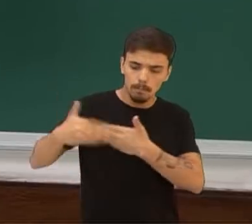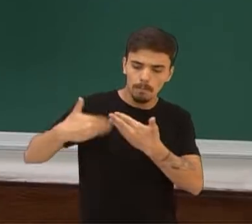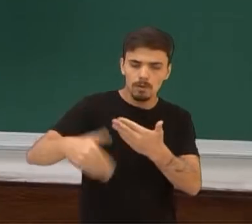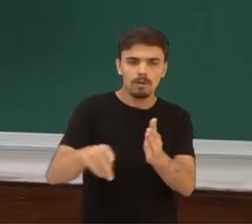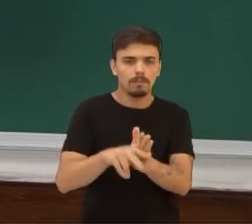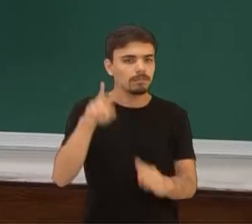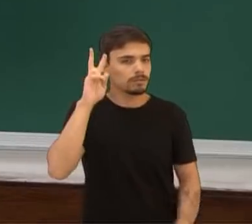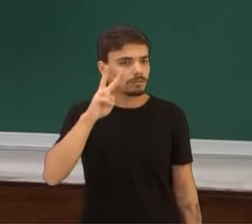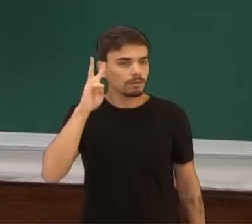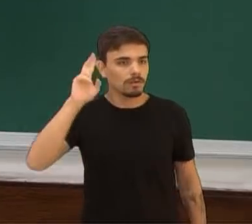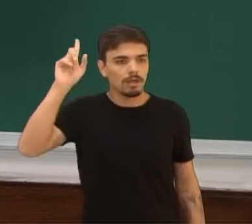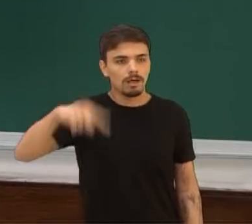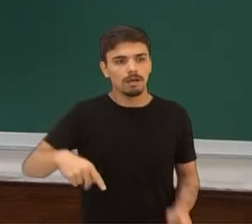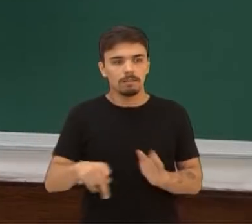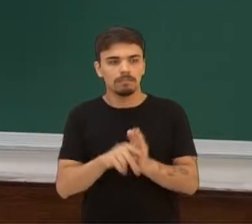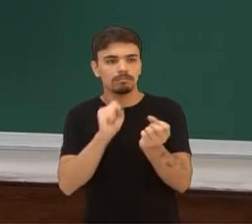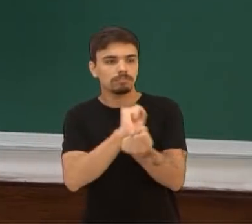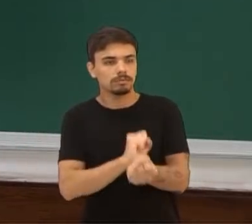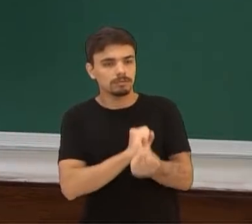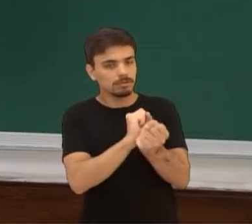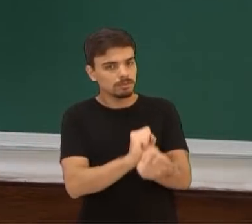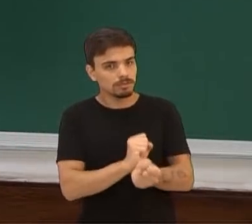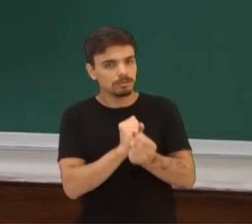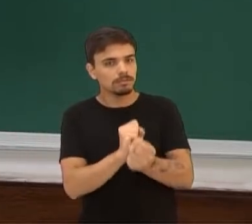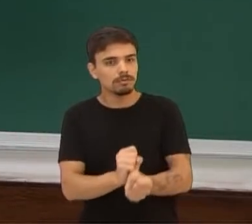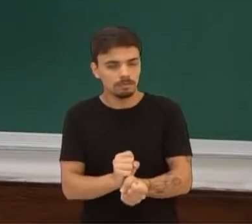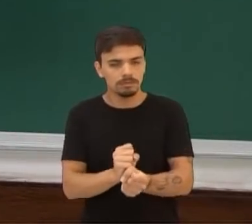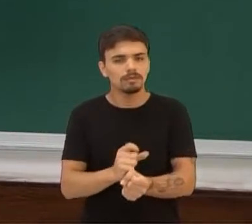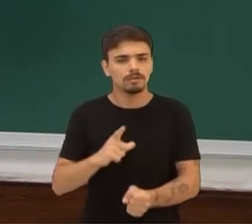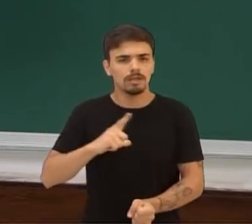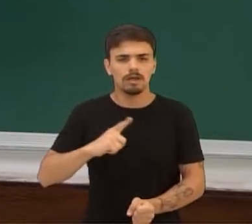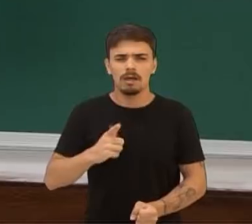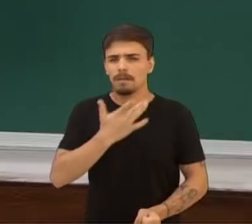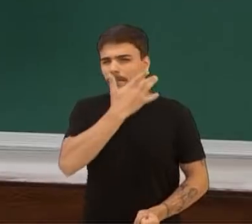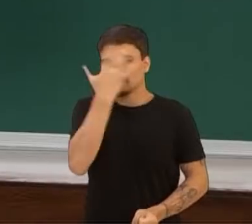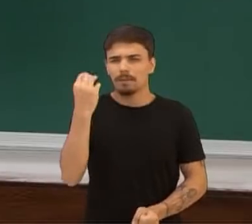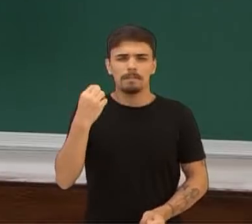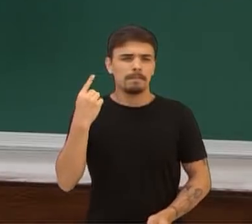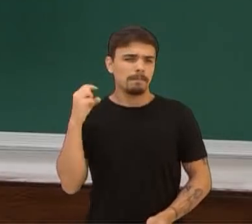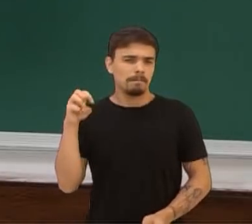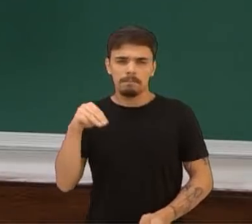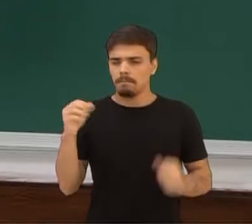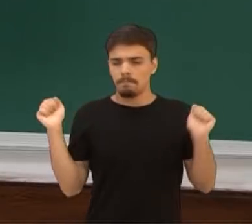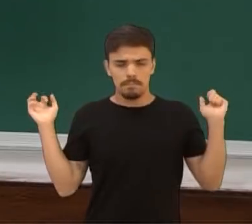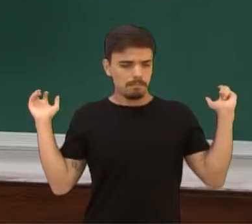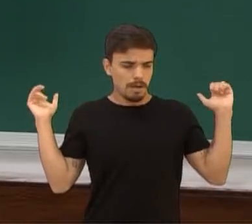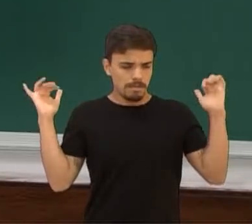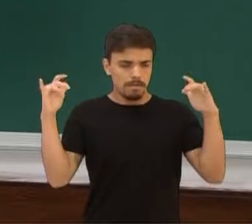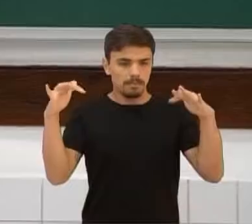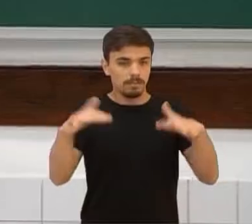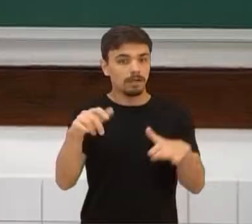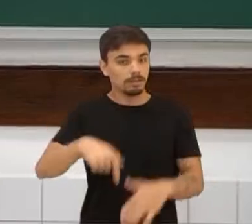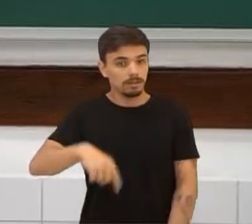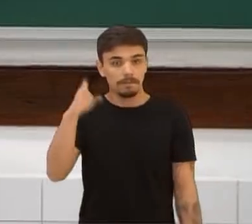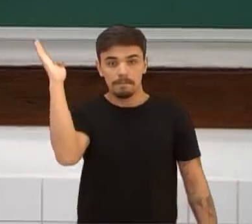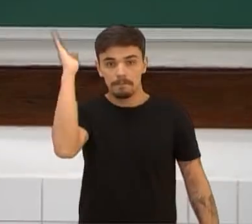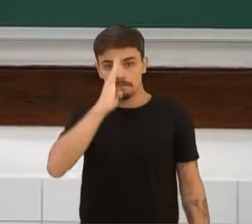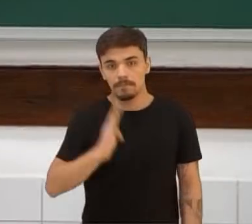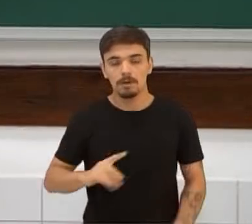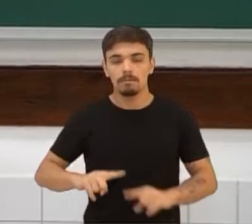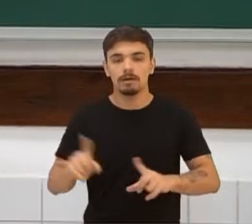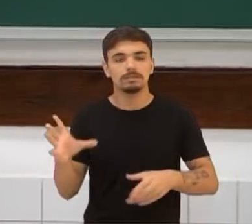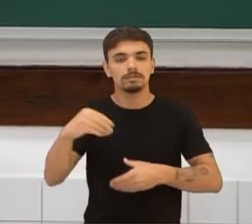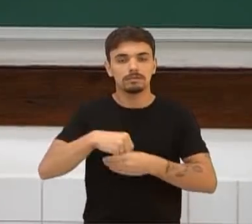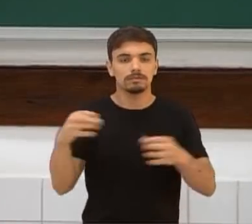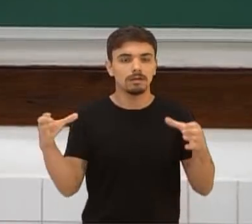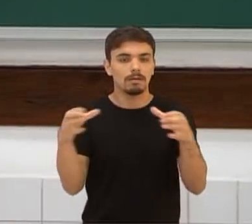processo histórico, que eram os escravizados, que vieram milhares e milhares aqui para o nosso país. Dentro desse